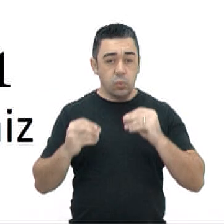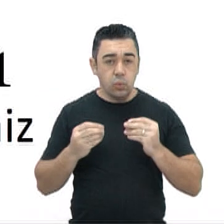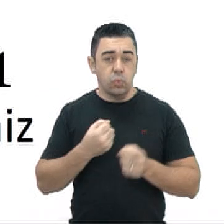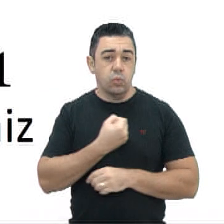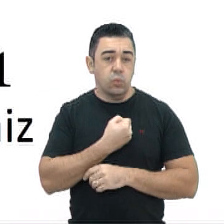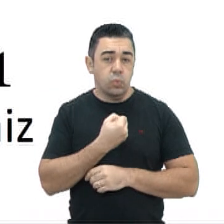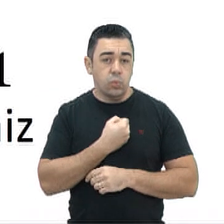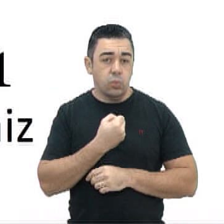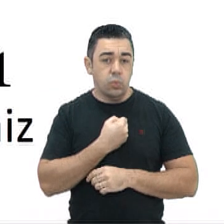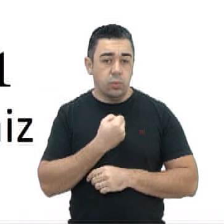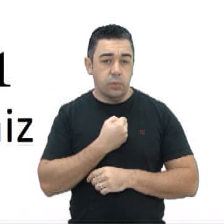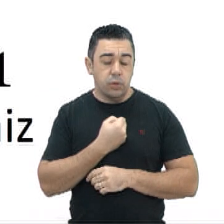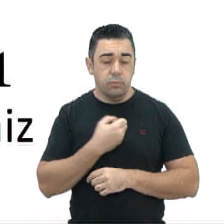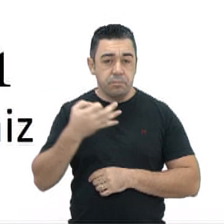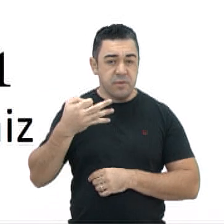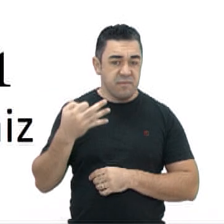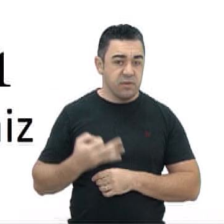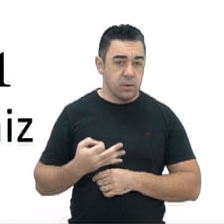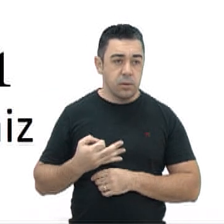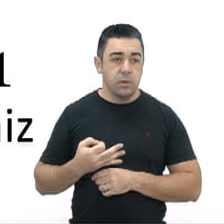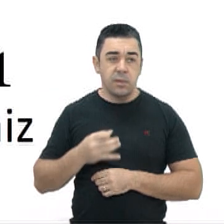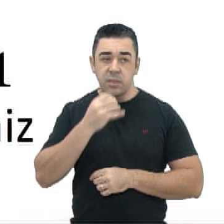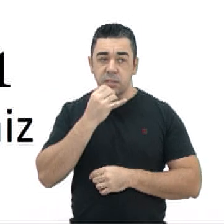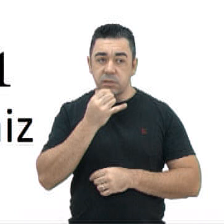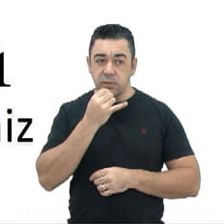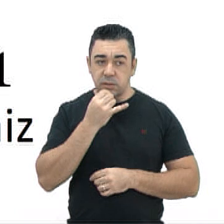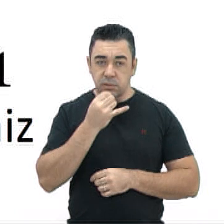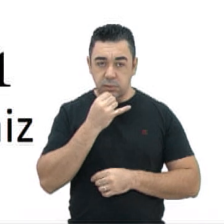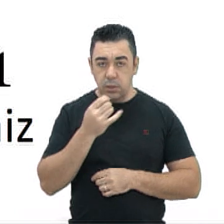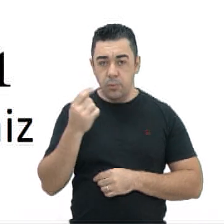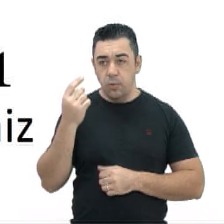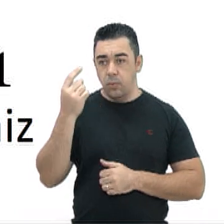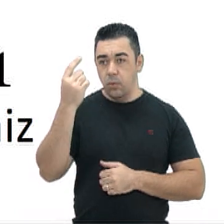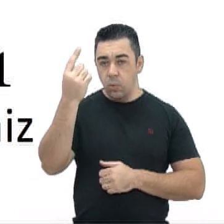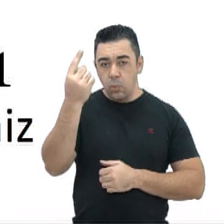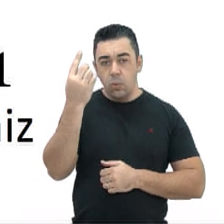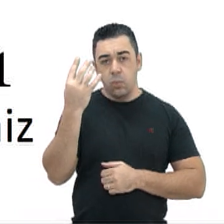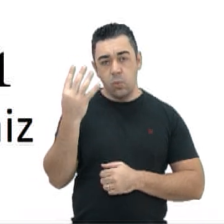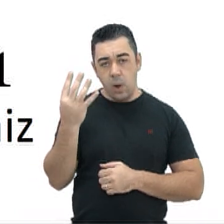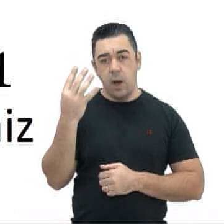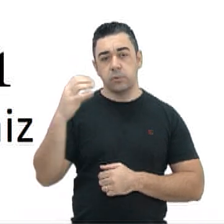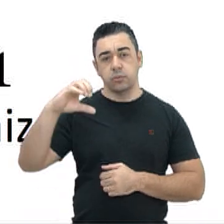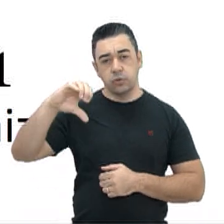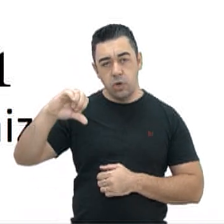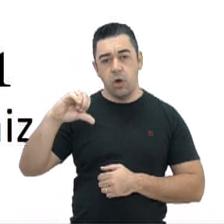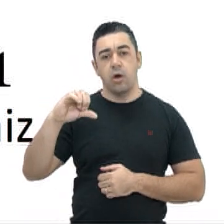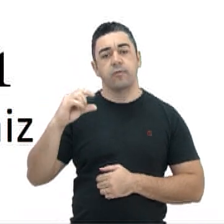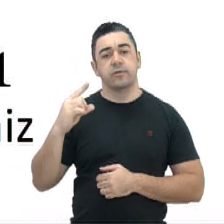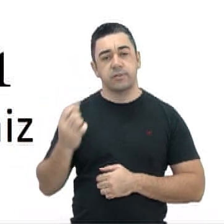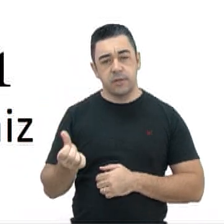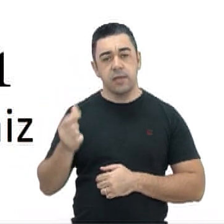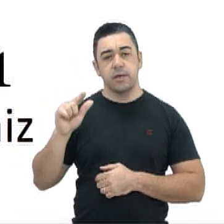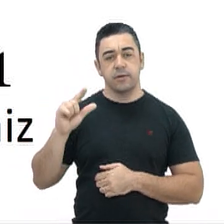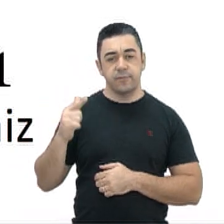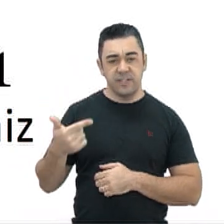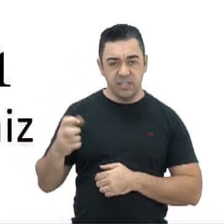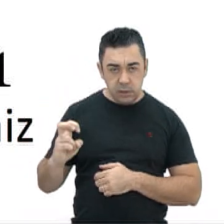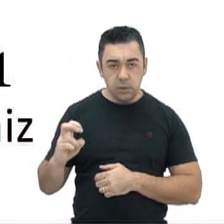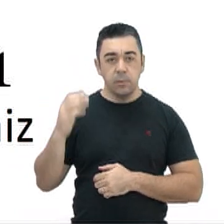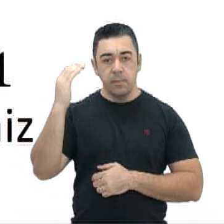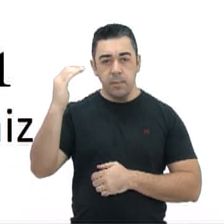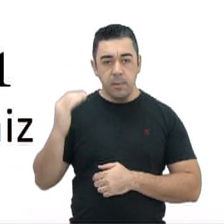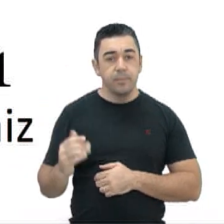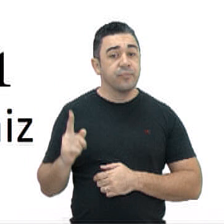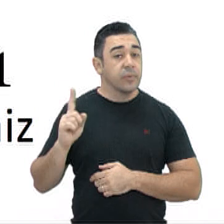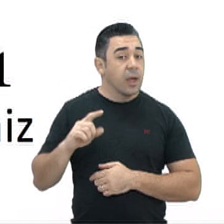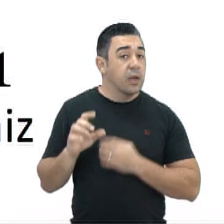número quadrado perfeito, tá? Se estiver naquela lista de quadrados perfeitos que eu mostrei antes, ele pode ser escrito como